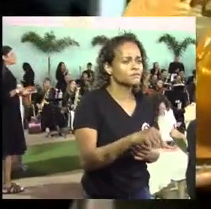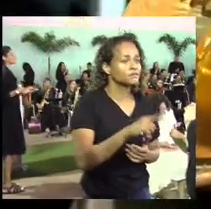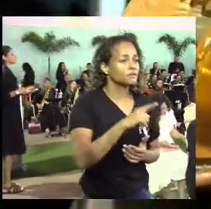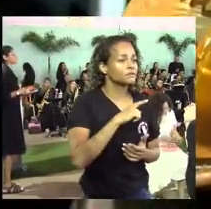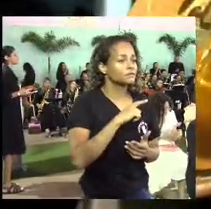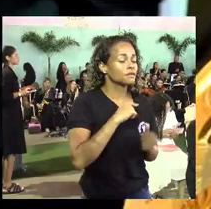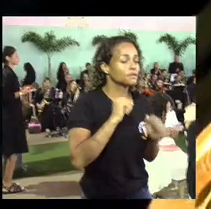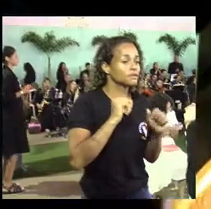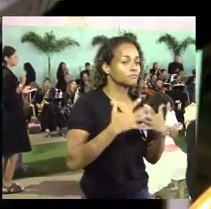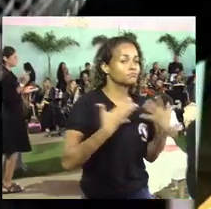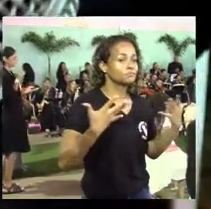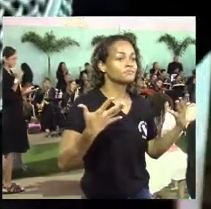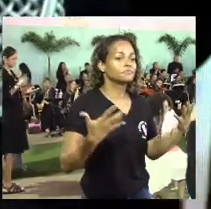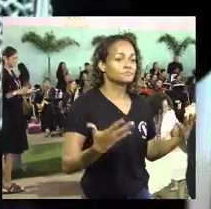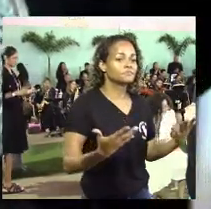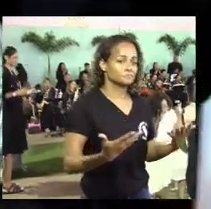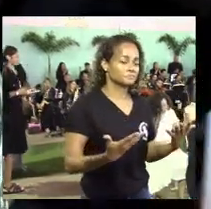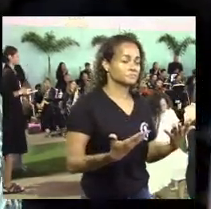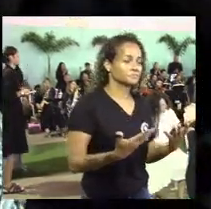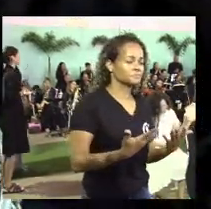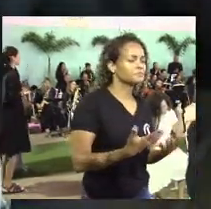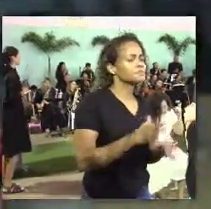não Davi